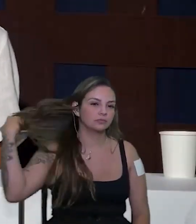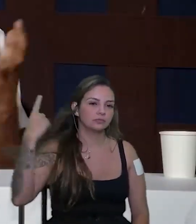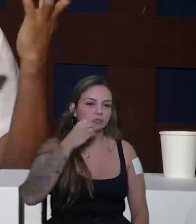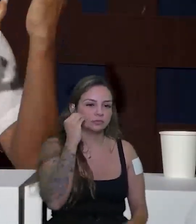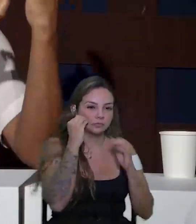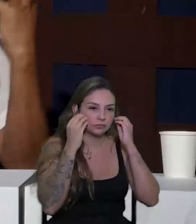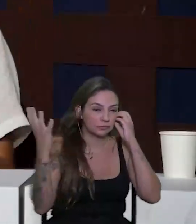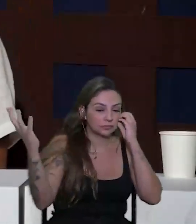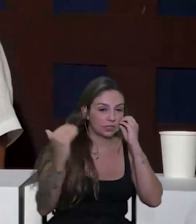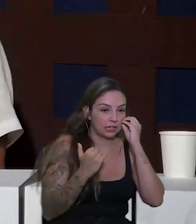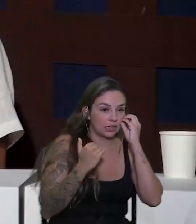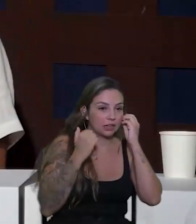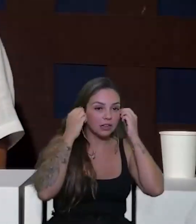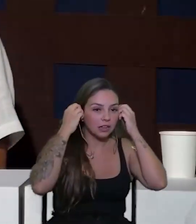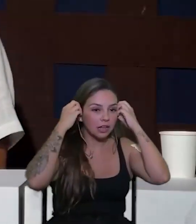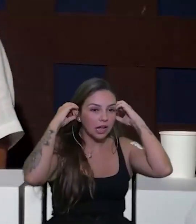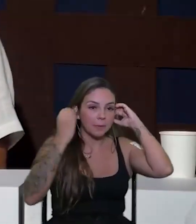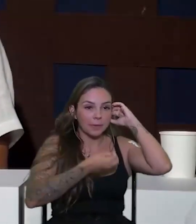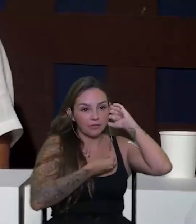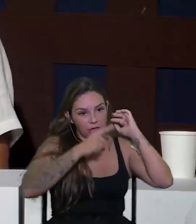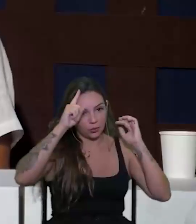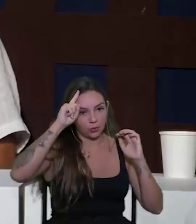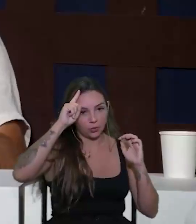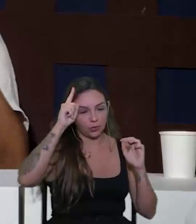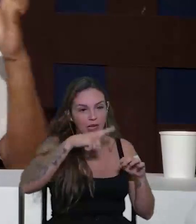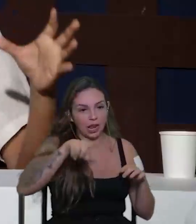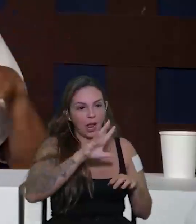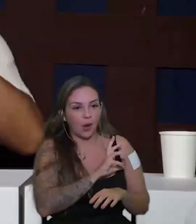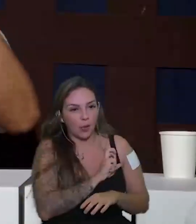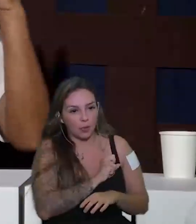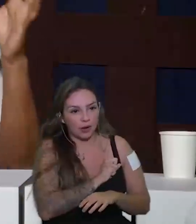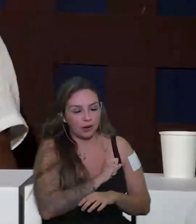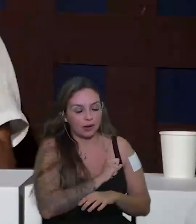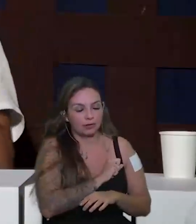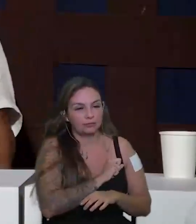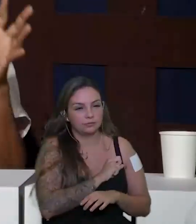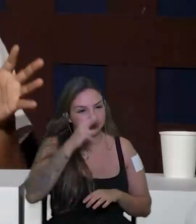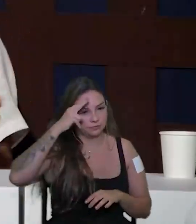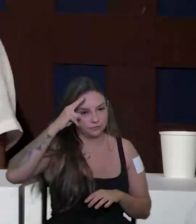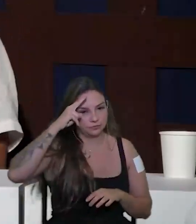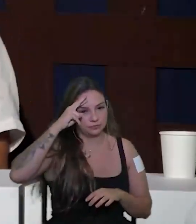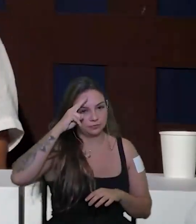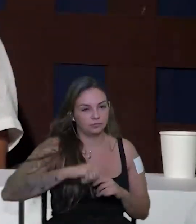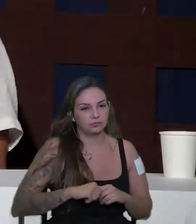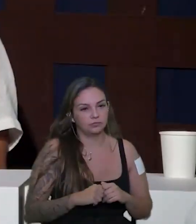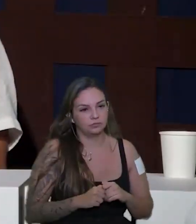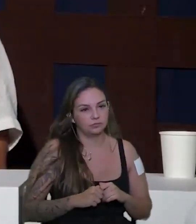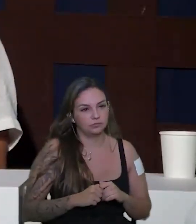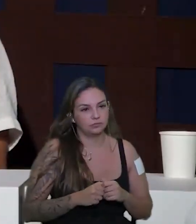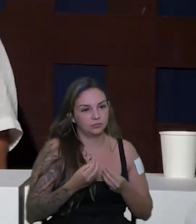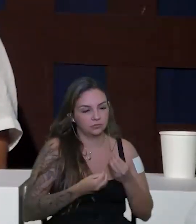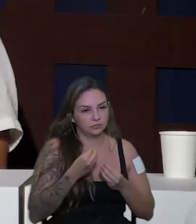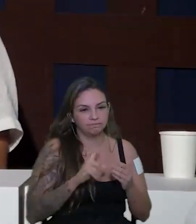Joaquim tentar trazer, né, para a vida cotidiana esses romances, essas histórias, né, que são